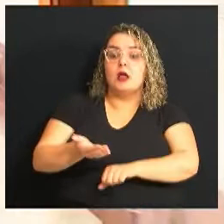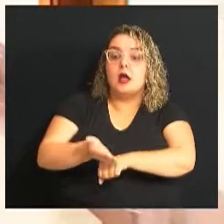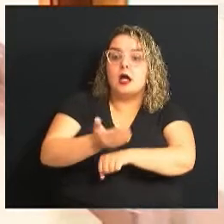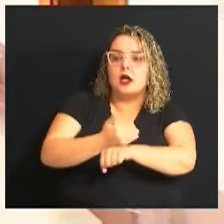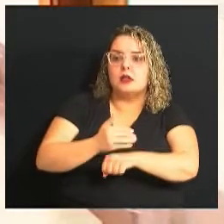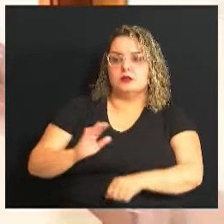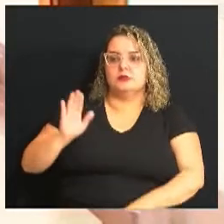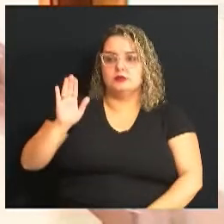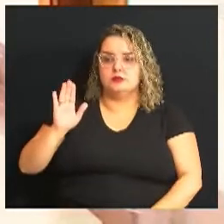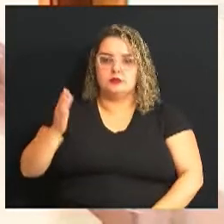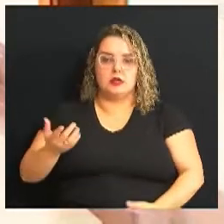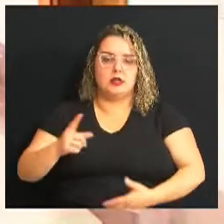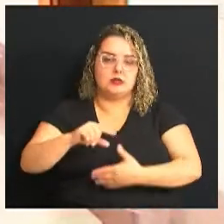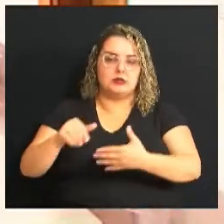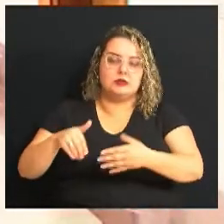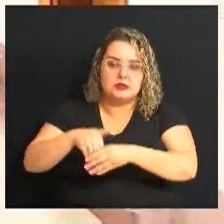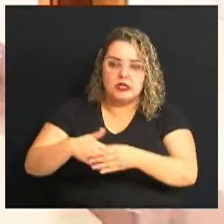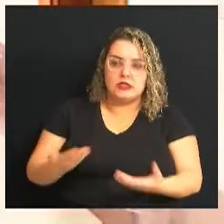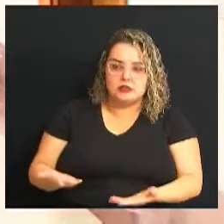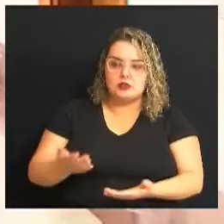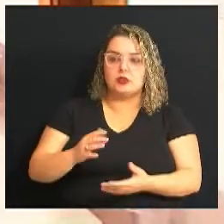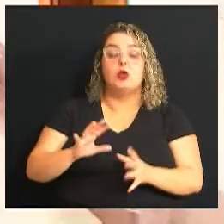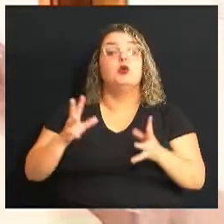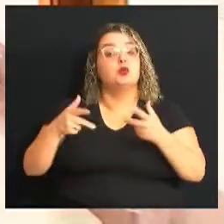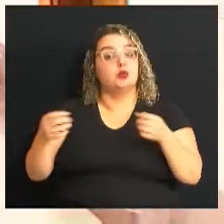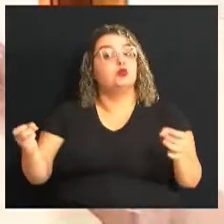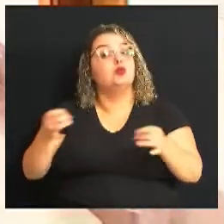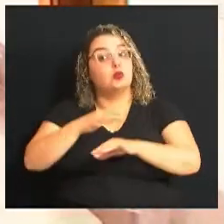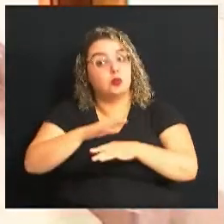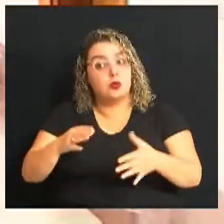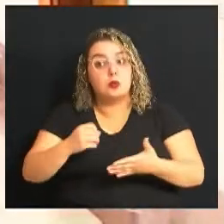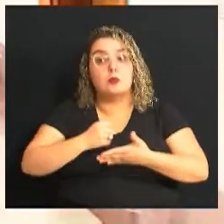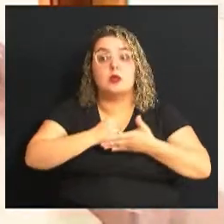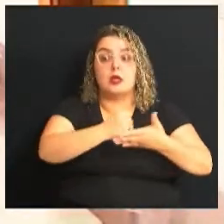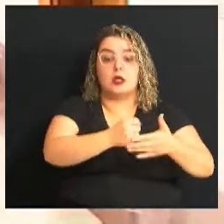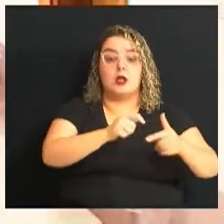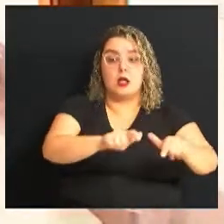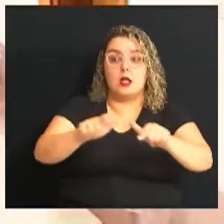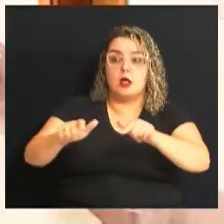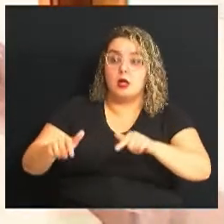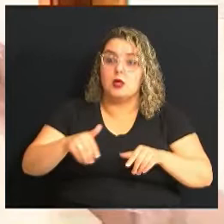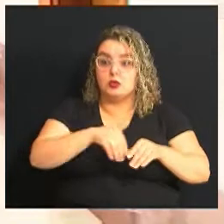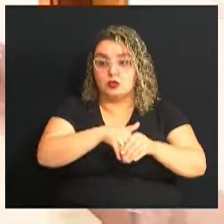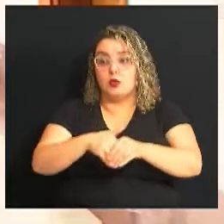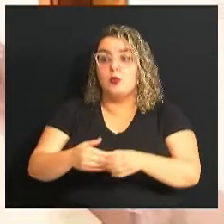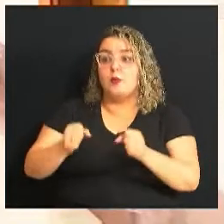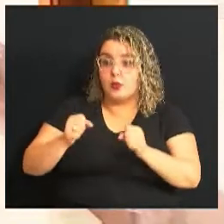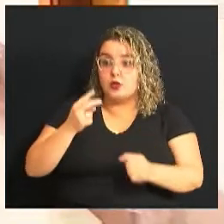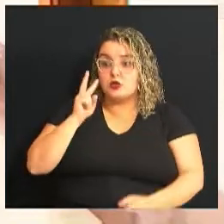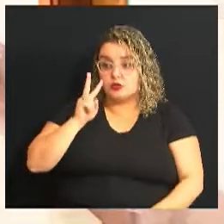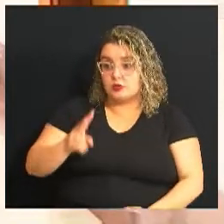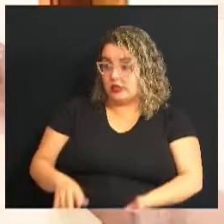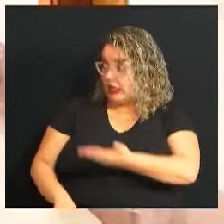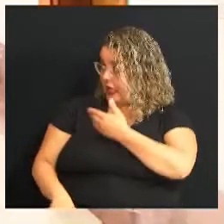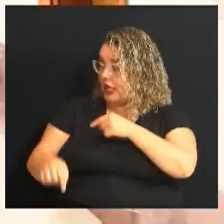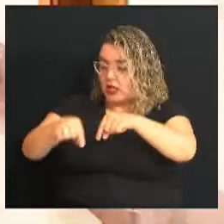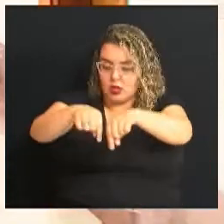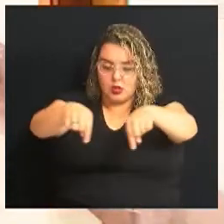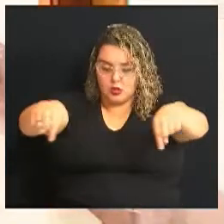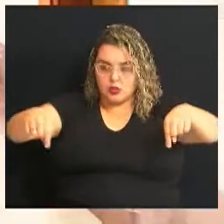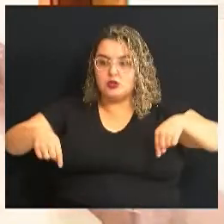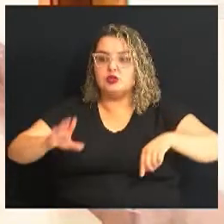eleição? Tudo já está pronto para a gente levar para os locais de votação. Como vocês podem ver, as cabines de votação já estão